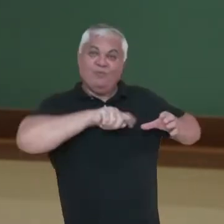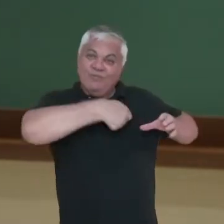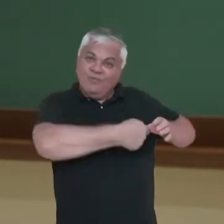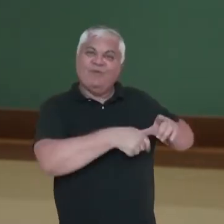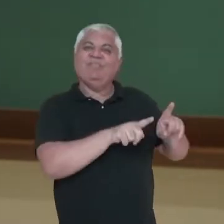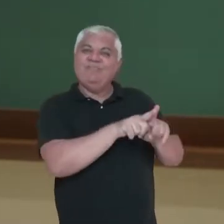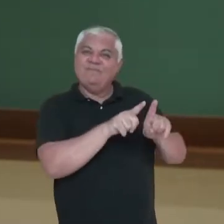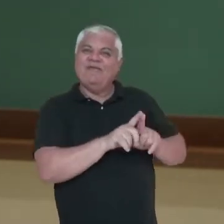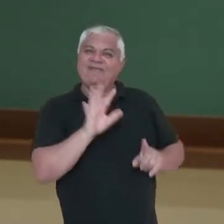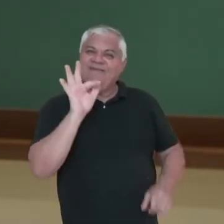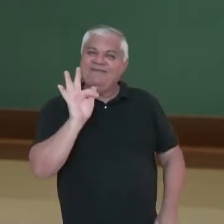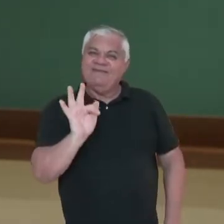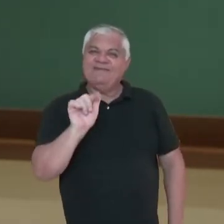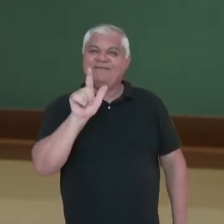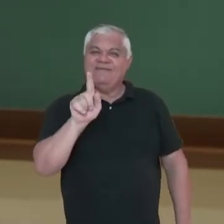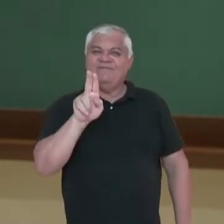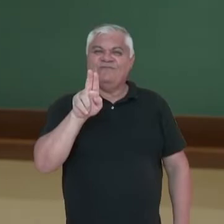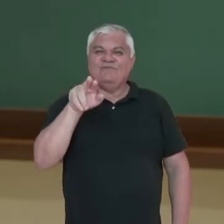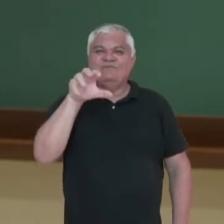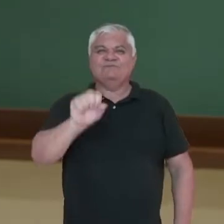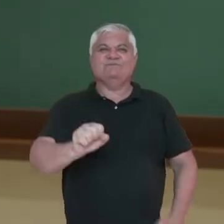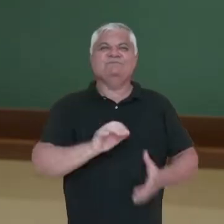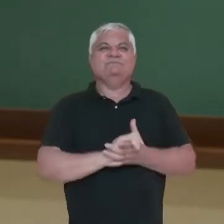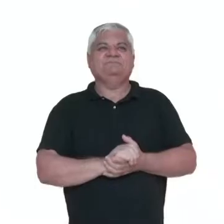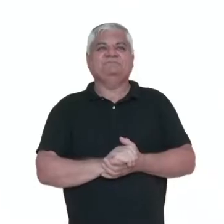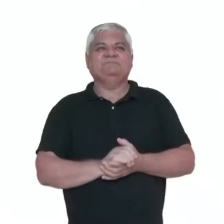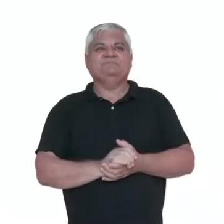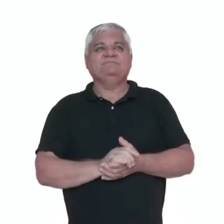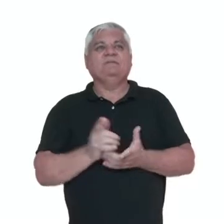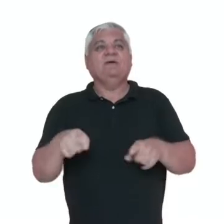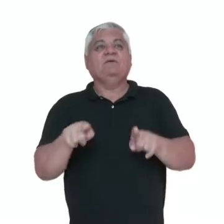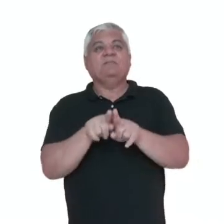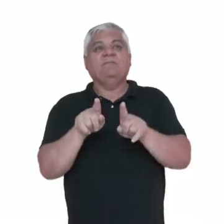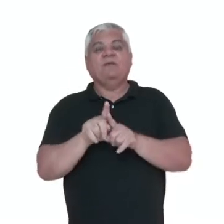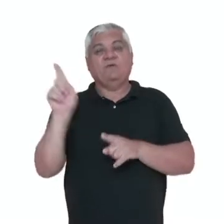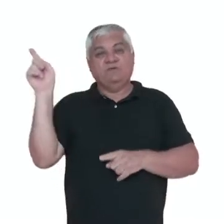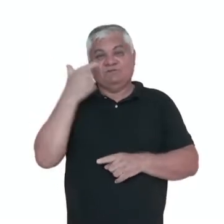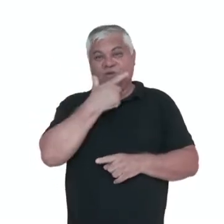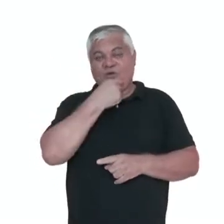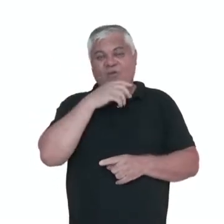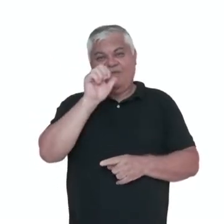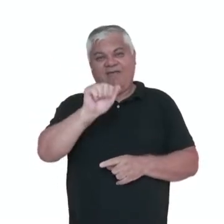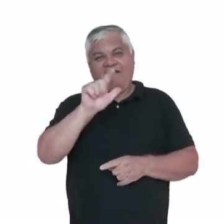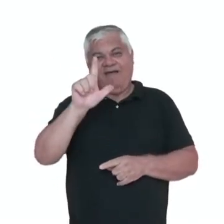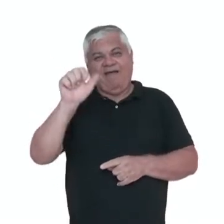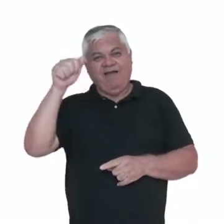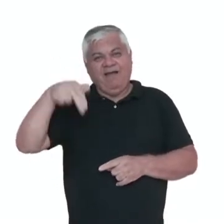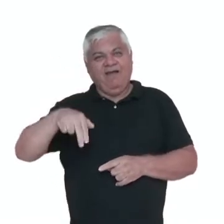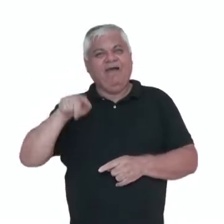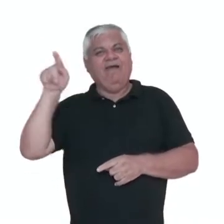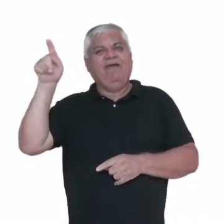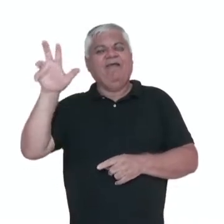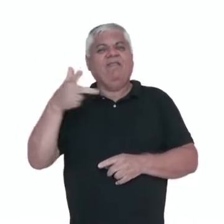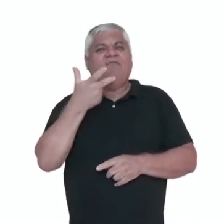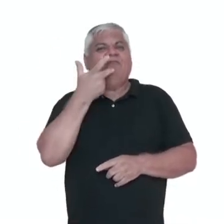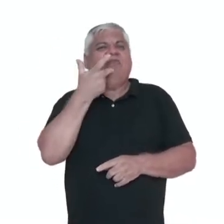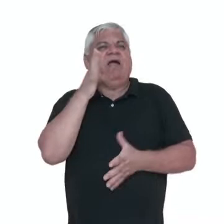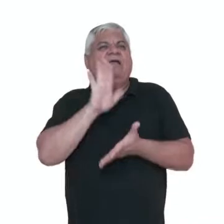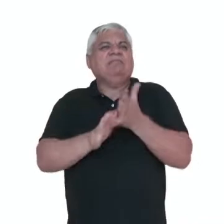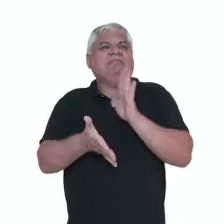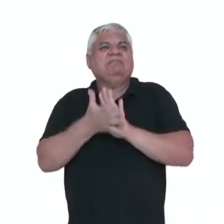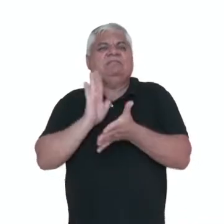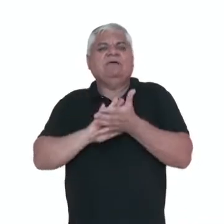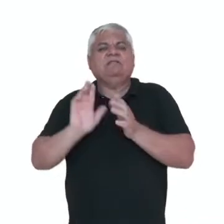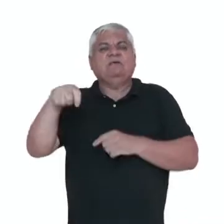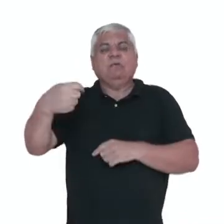e se tornou internacionalmente conhecido e a falta de branca para Óbidos o que fica o pensamento fluxo artista Hoje não tem mais que dizer eu sou um